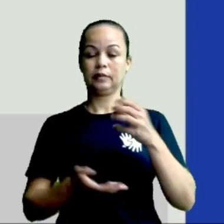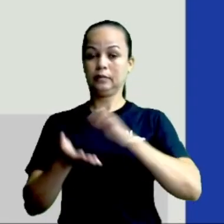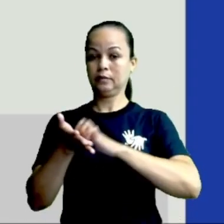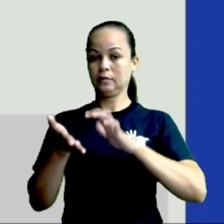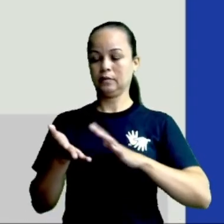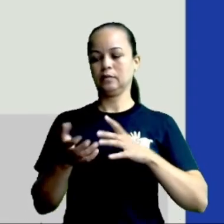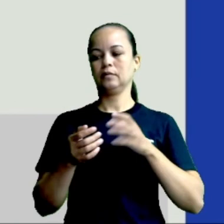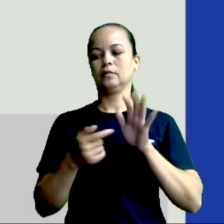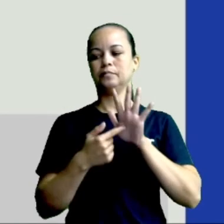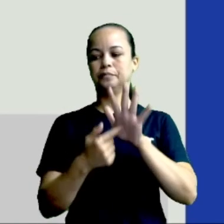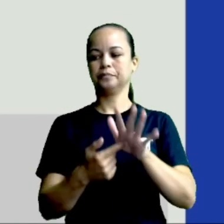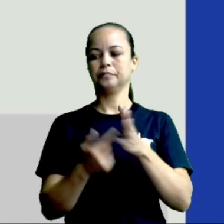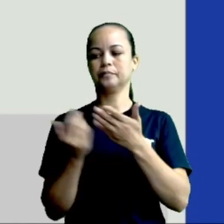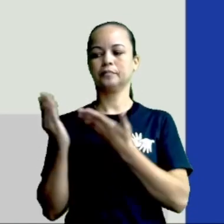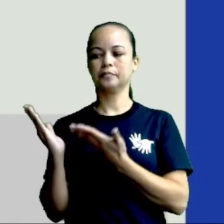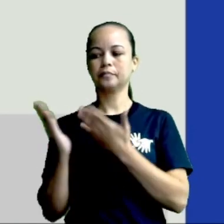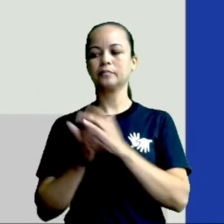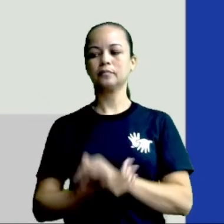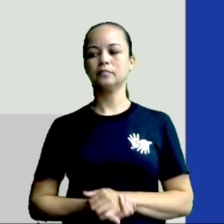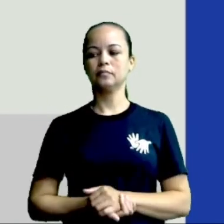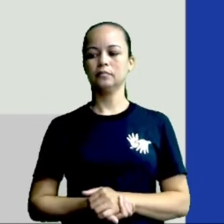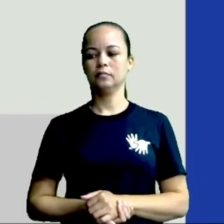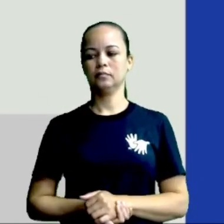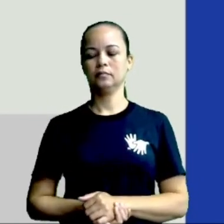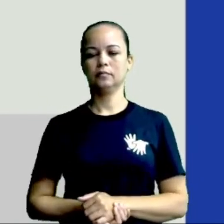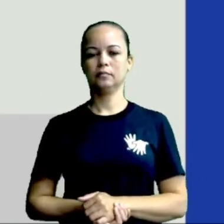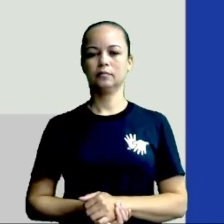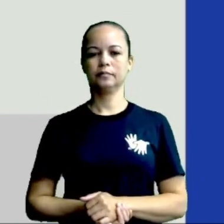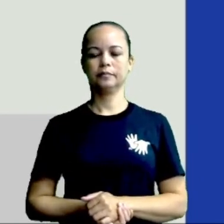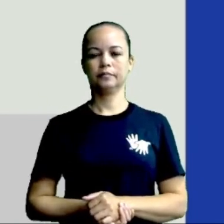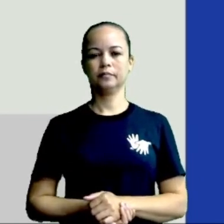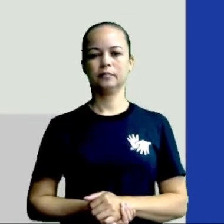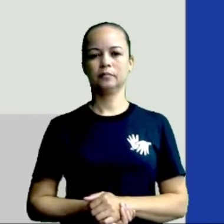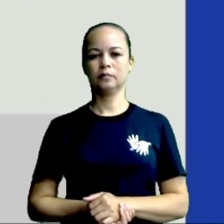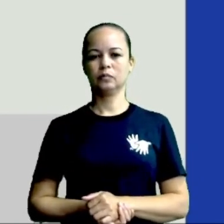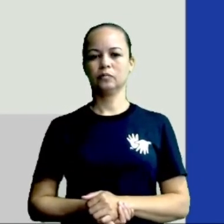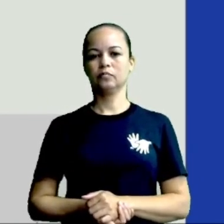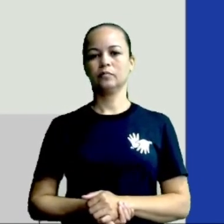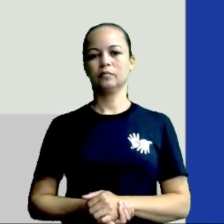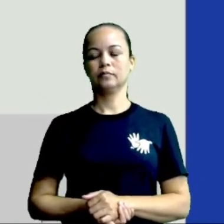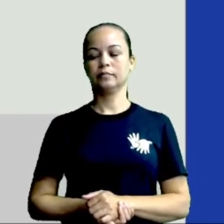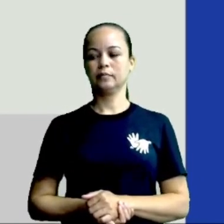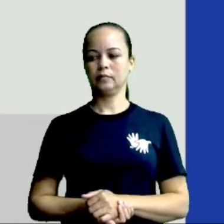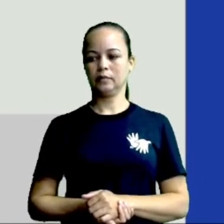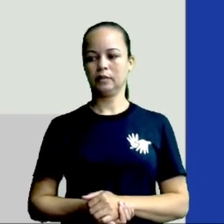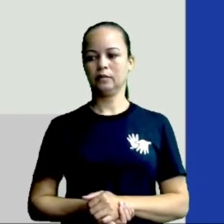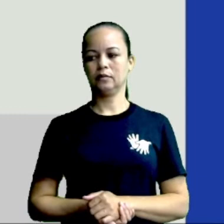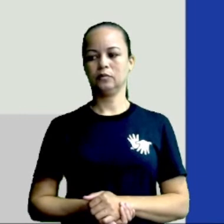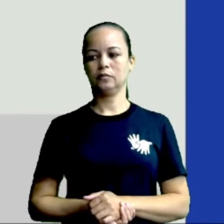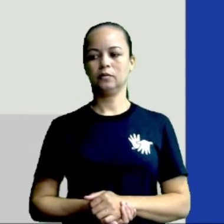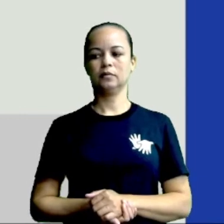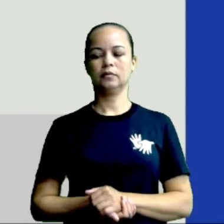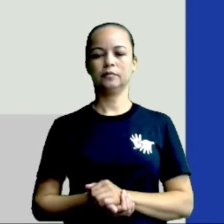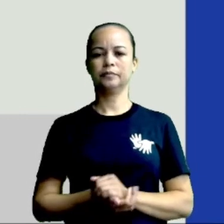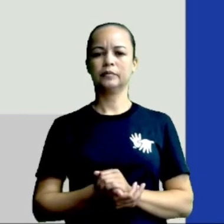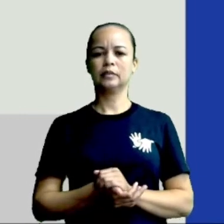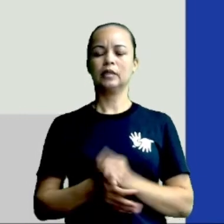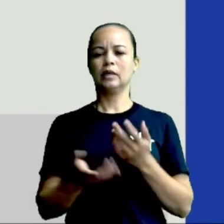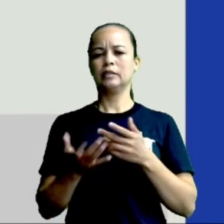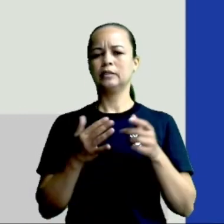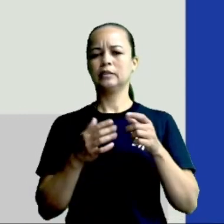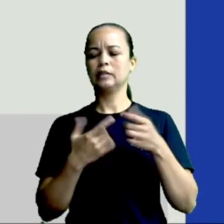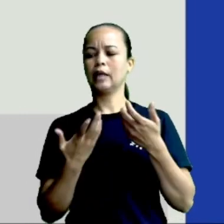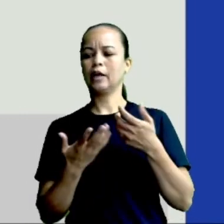exercício, eu trouxe aqui, ó. Temos aqui o meio, né? Ou meio